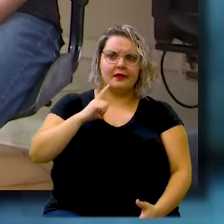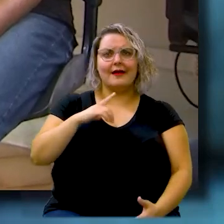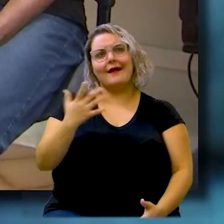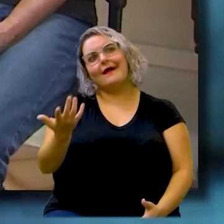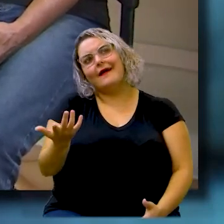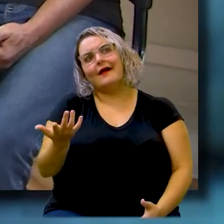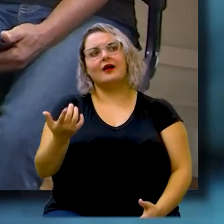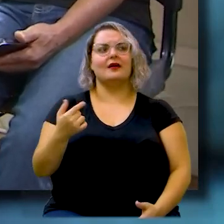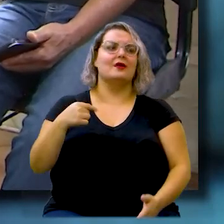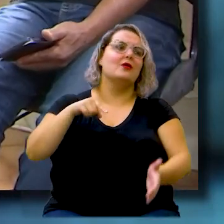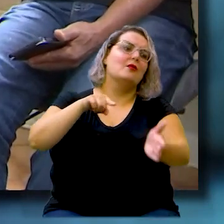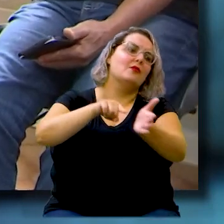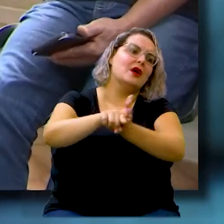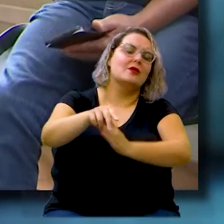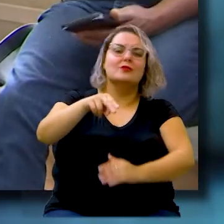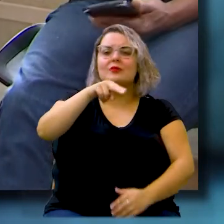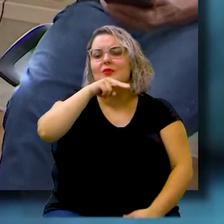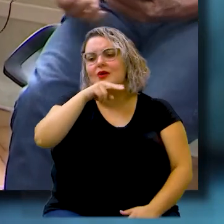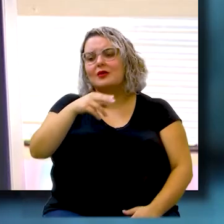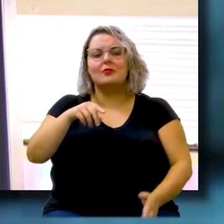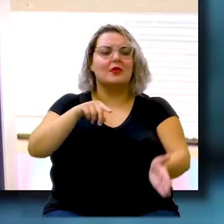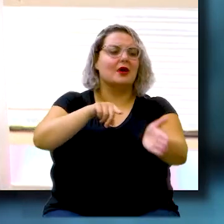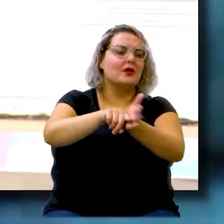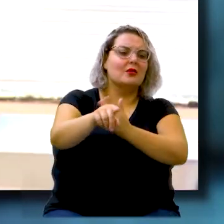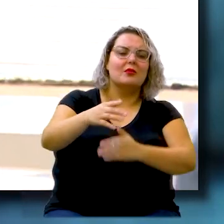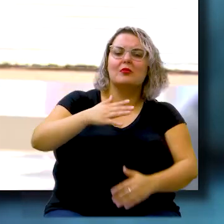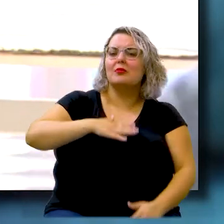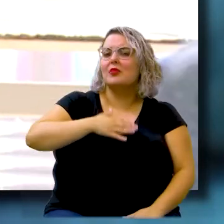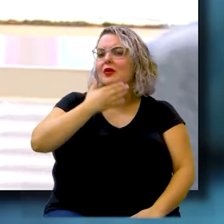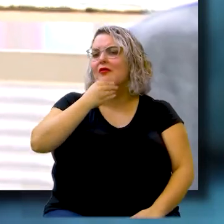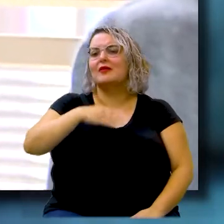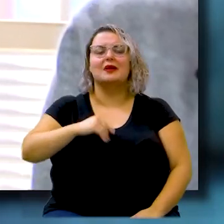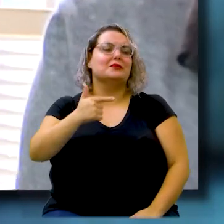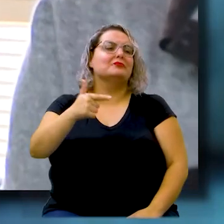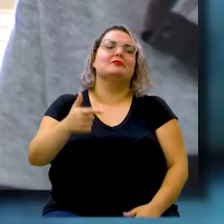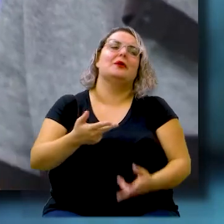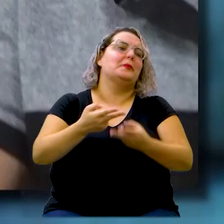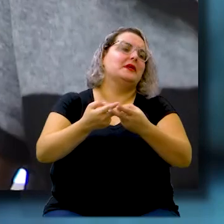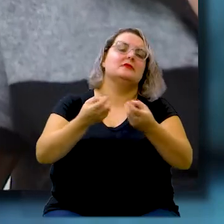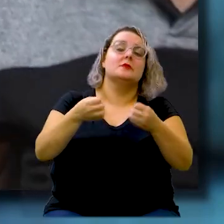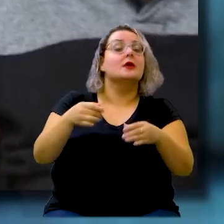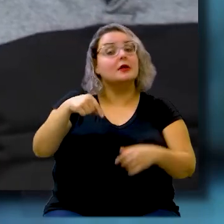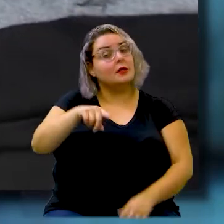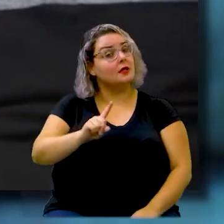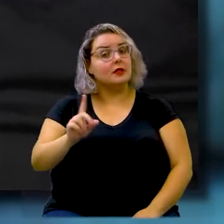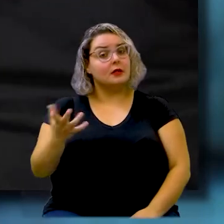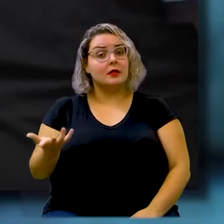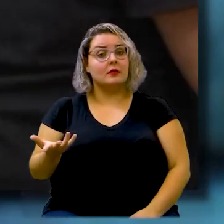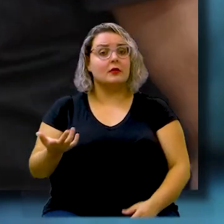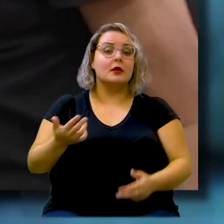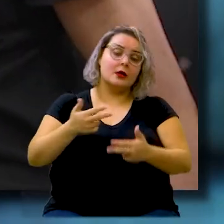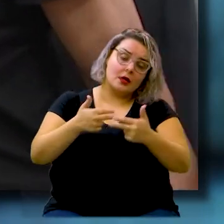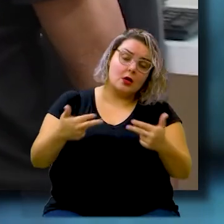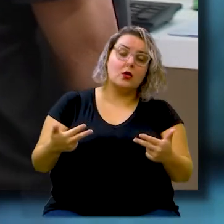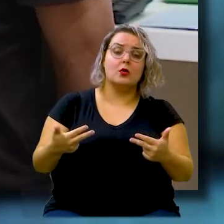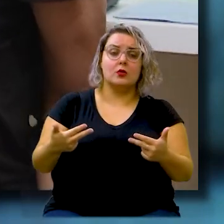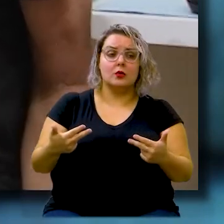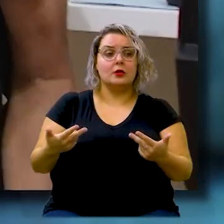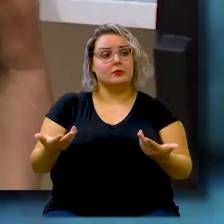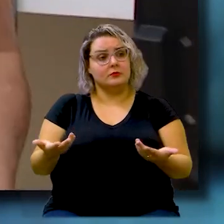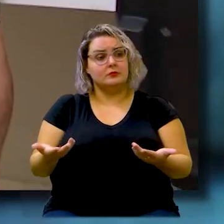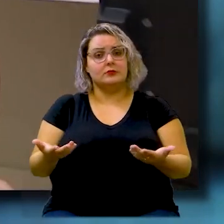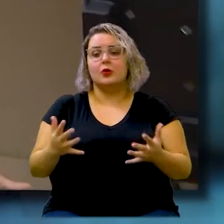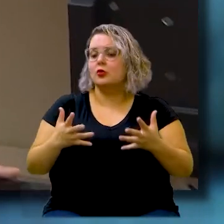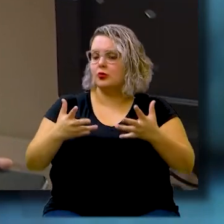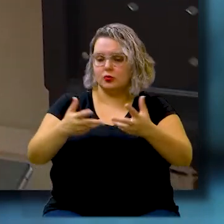eu pergunto para o meu neto, eu pergunto para o meu filho, não tem paciência de explicar. E aqui não, é aquela coisa de eles estarem